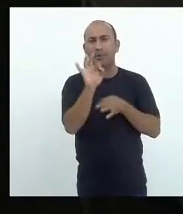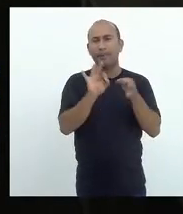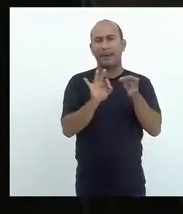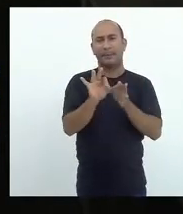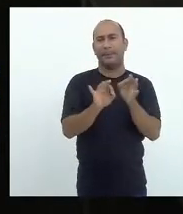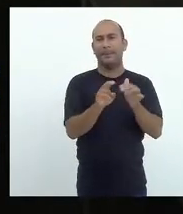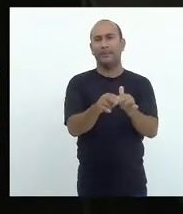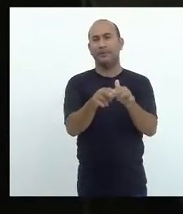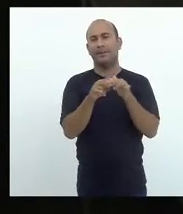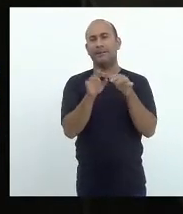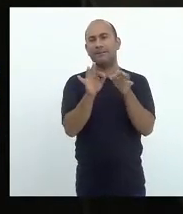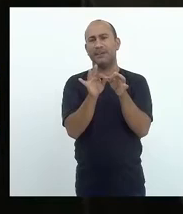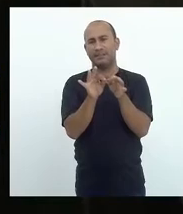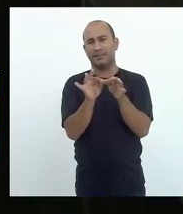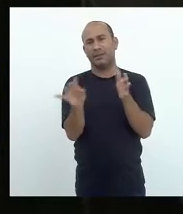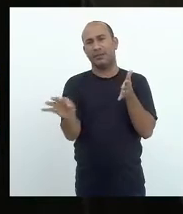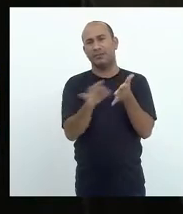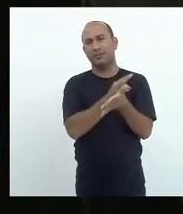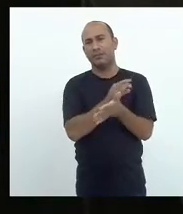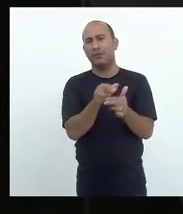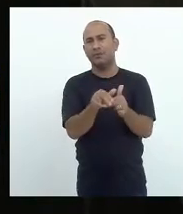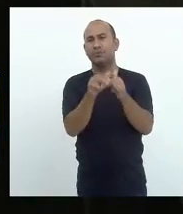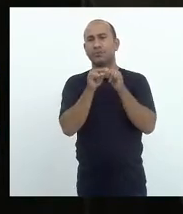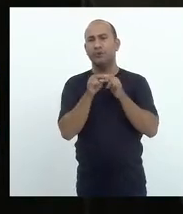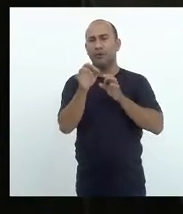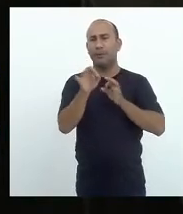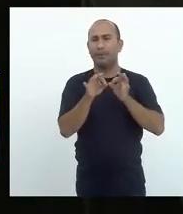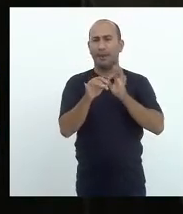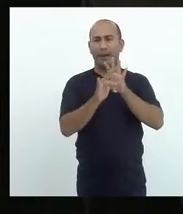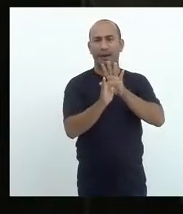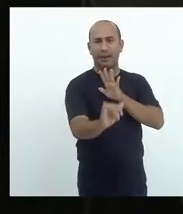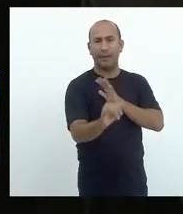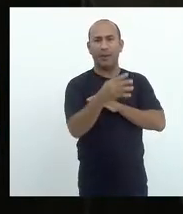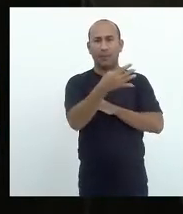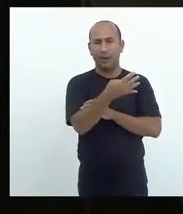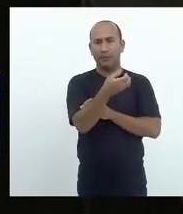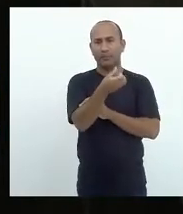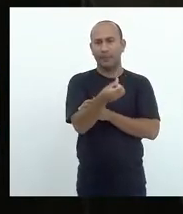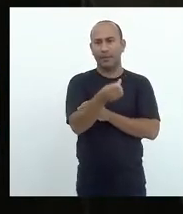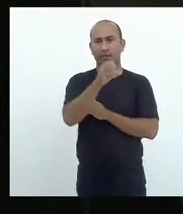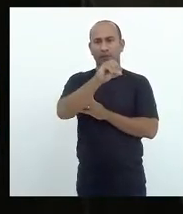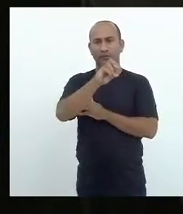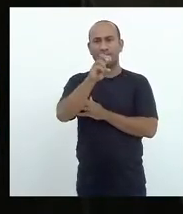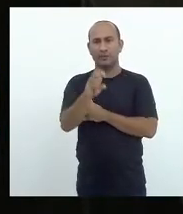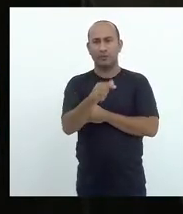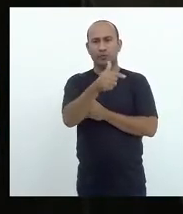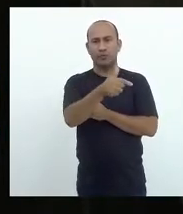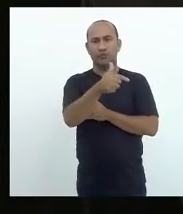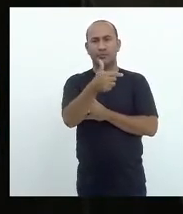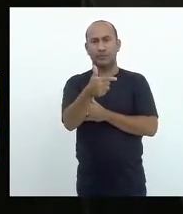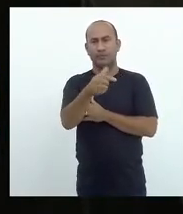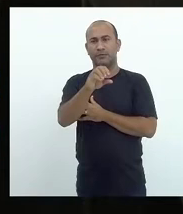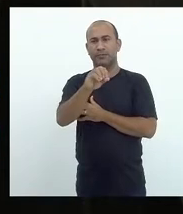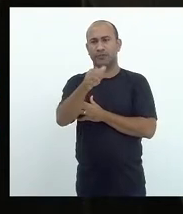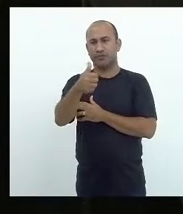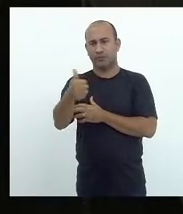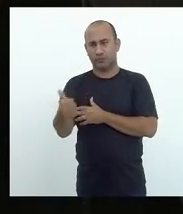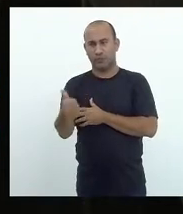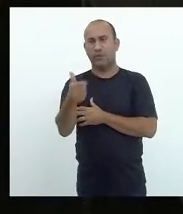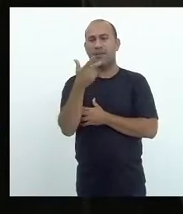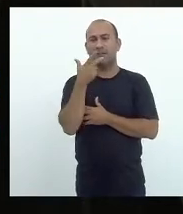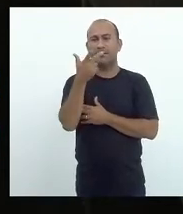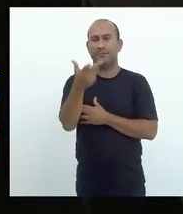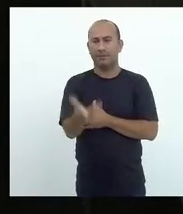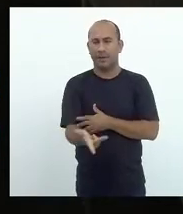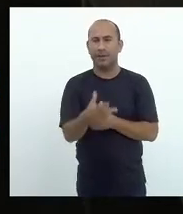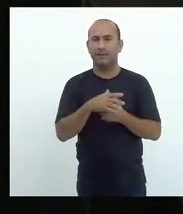verdade, fazer um registro, é o projeto de lei 4695 de 2021, que trata,